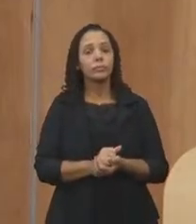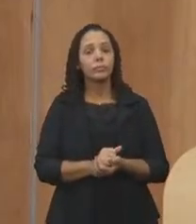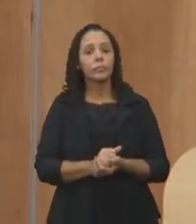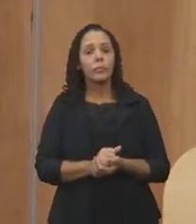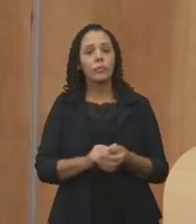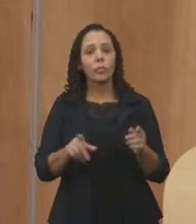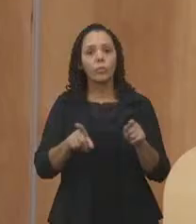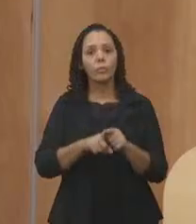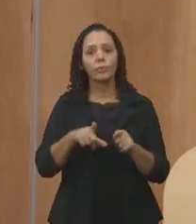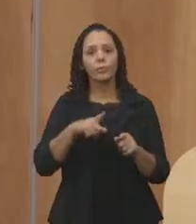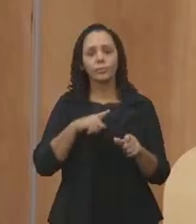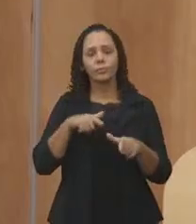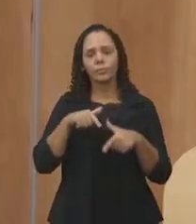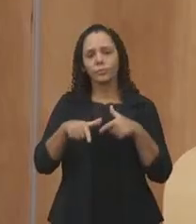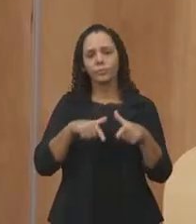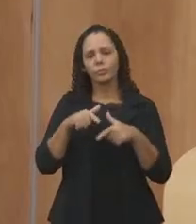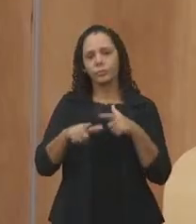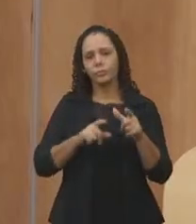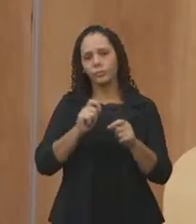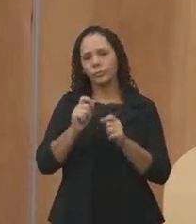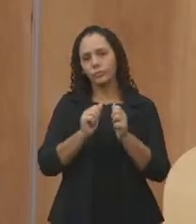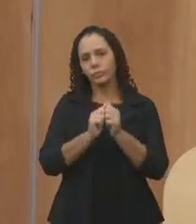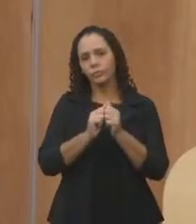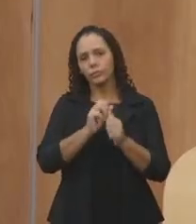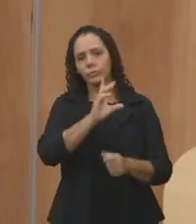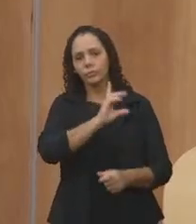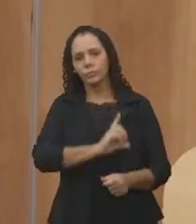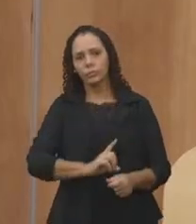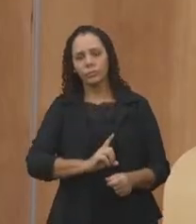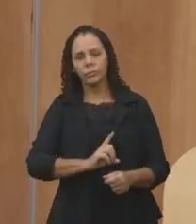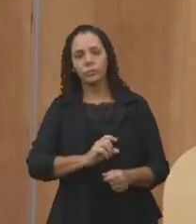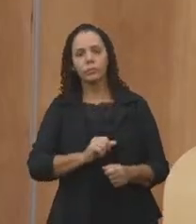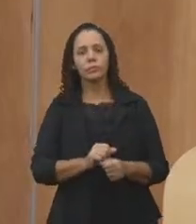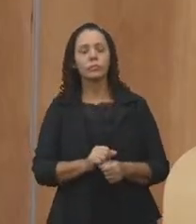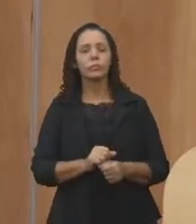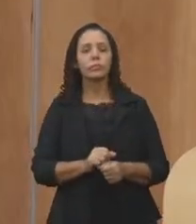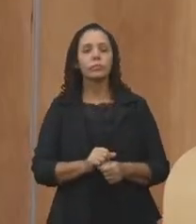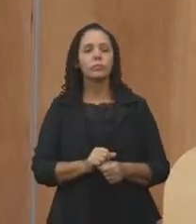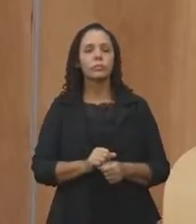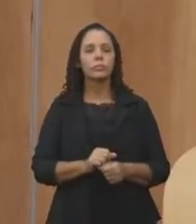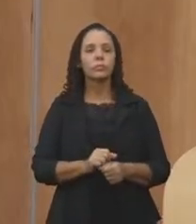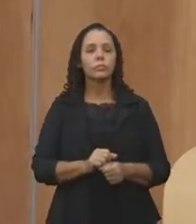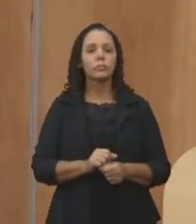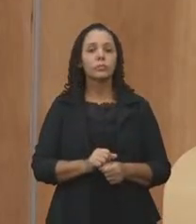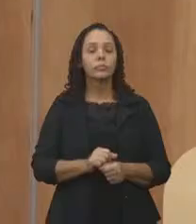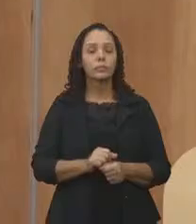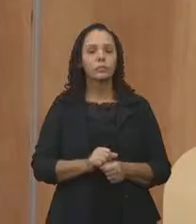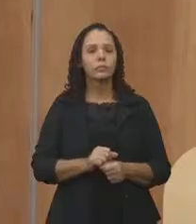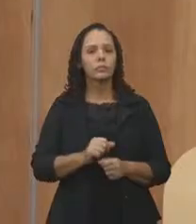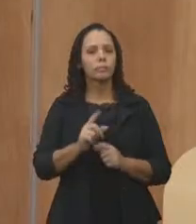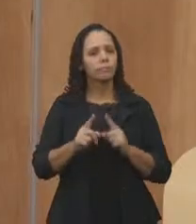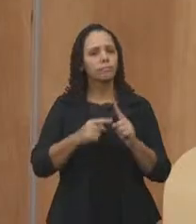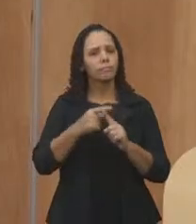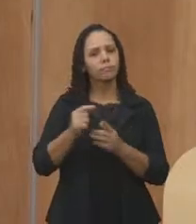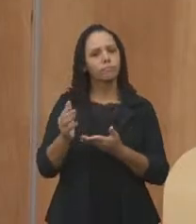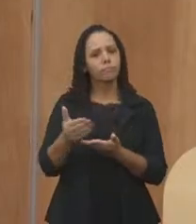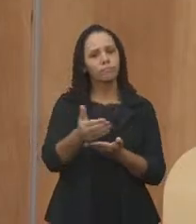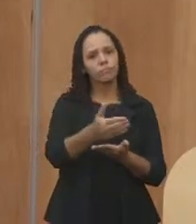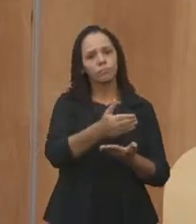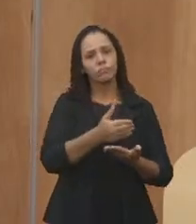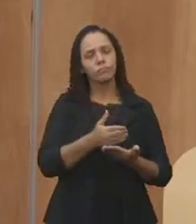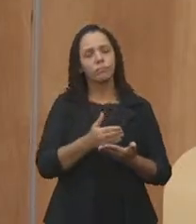e temos trabalhado também, junto com a diretoria de tributos, no incremento das receitas. A gente está em busca